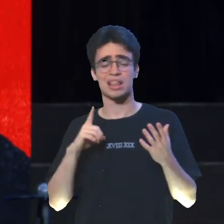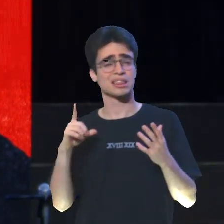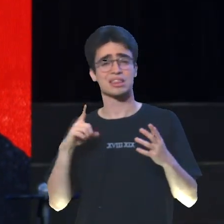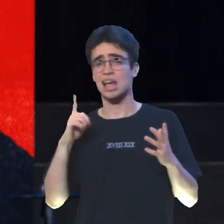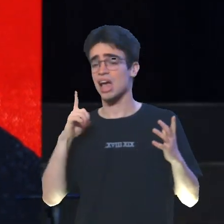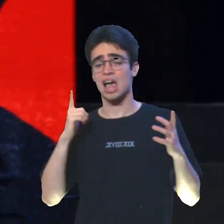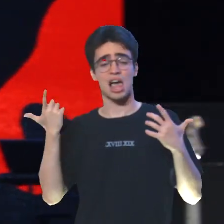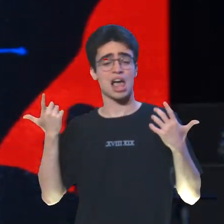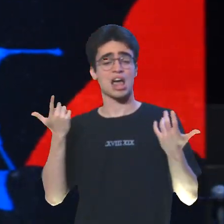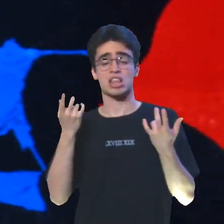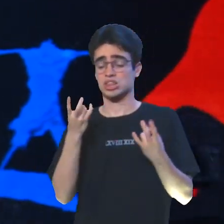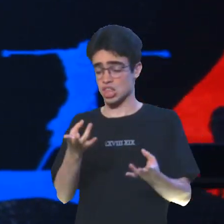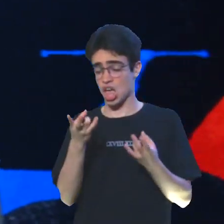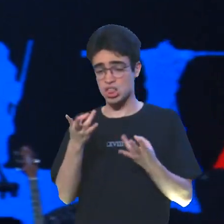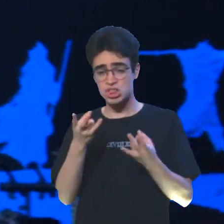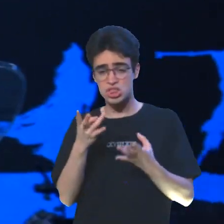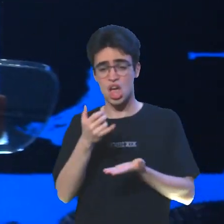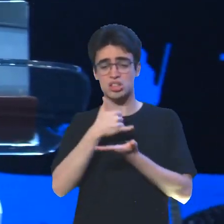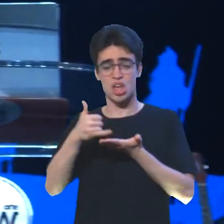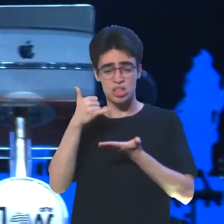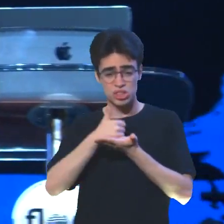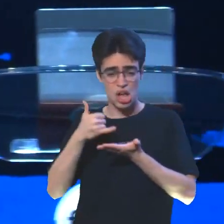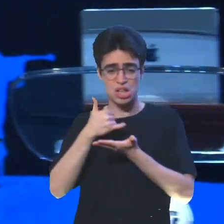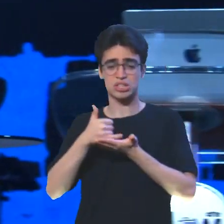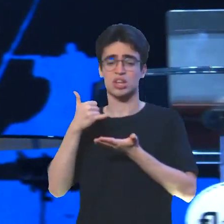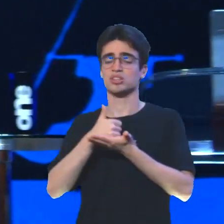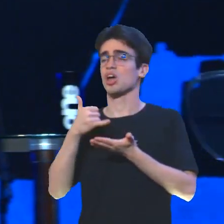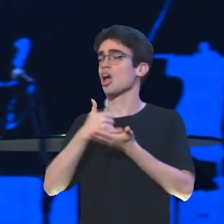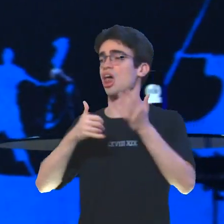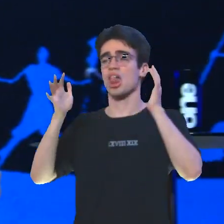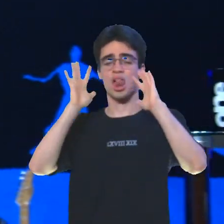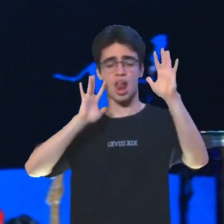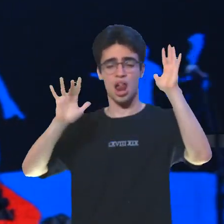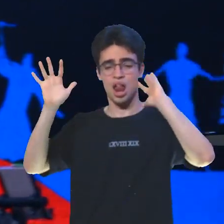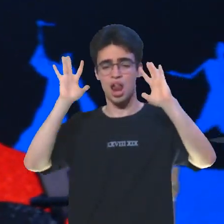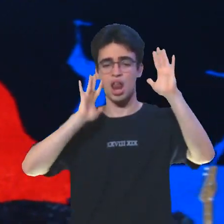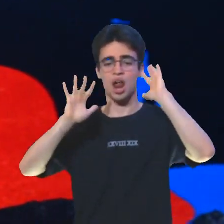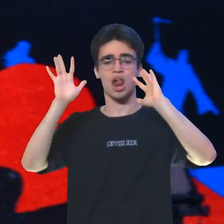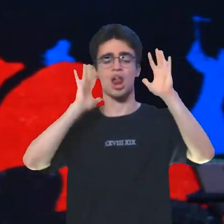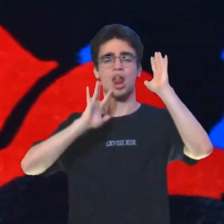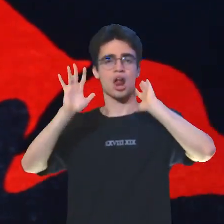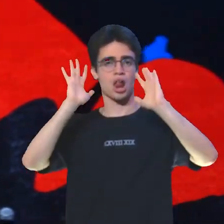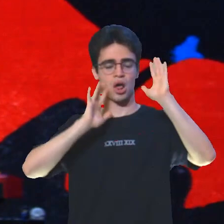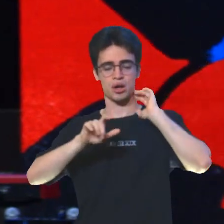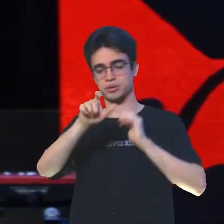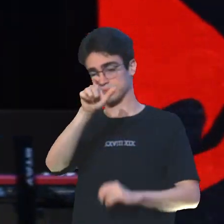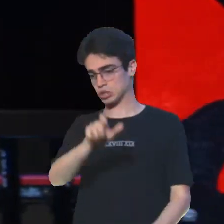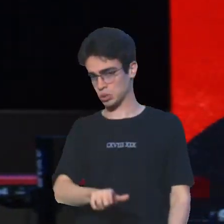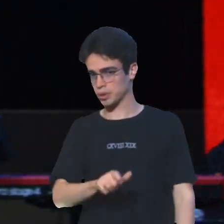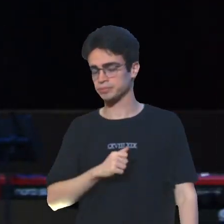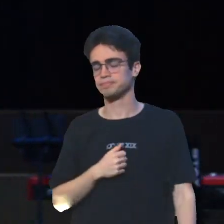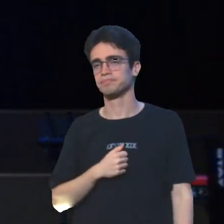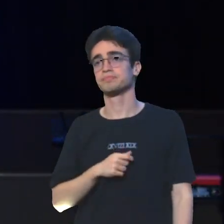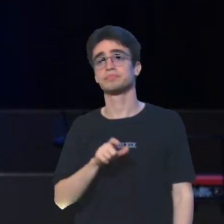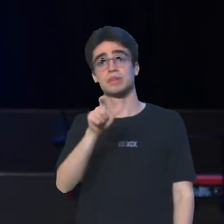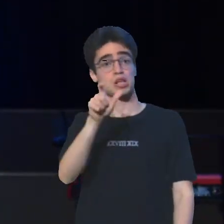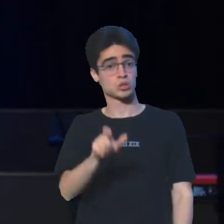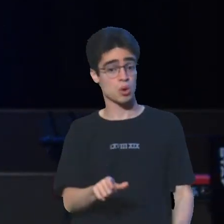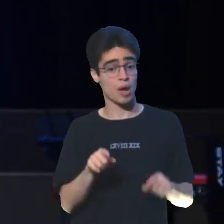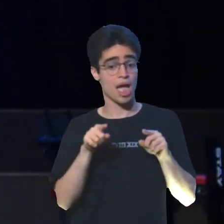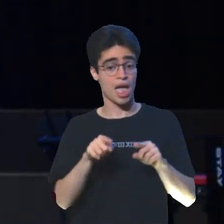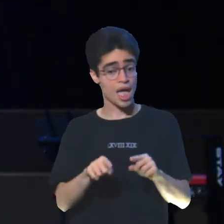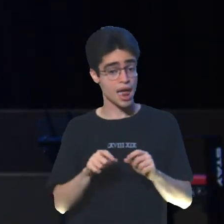alucinado de droga, de bebida, de tudo que é de ruim na plateia. E ele estava